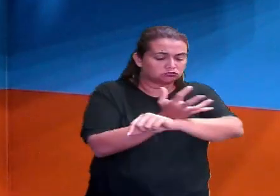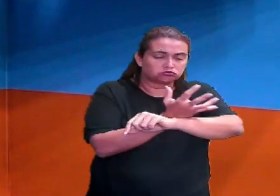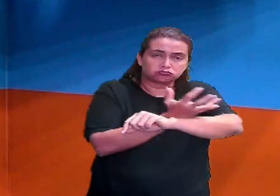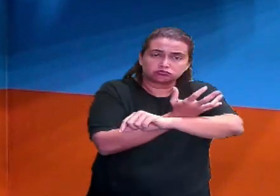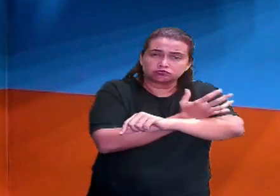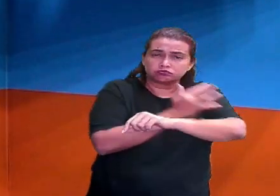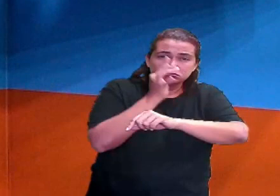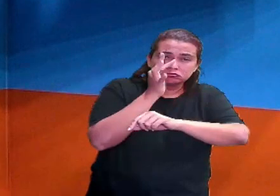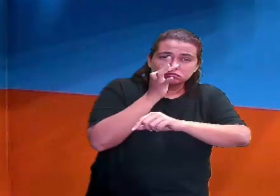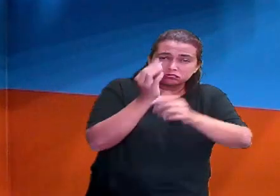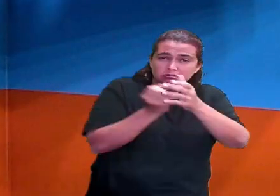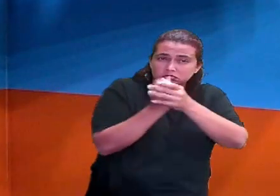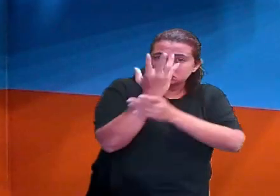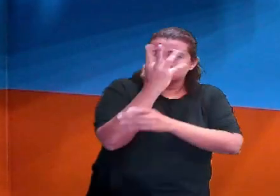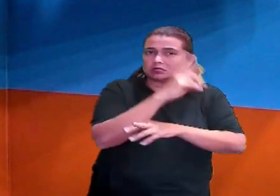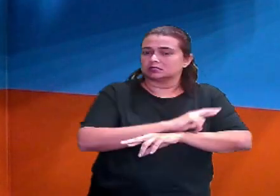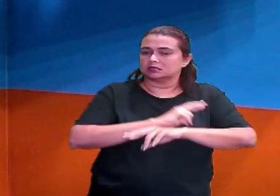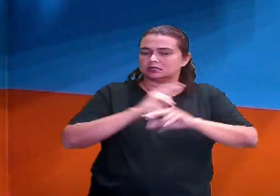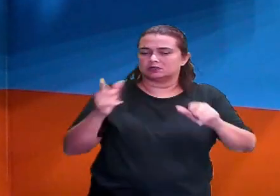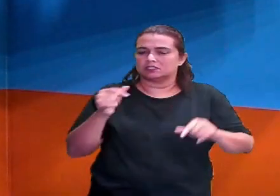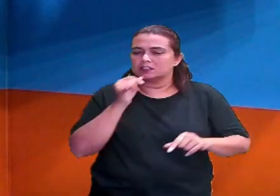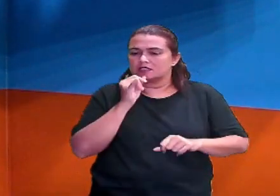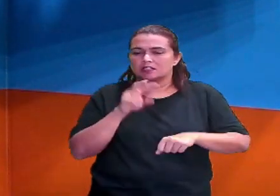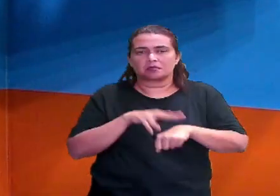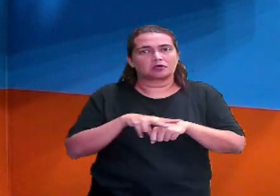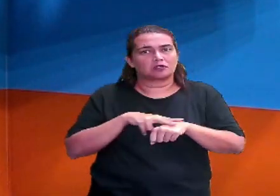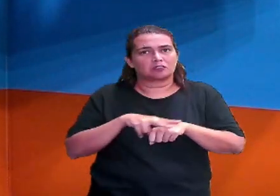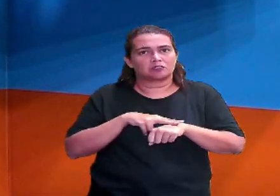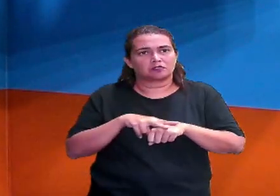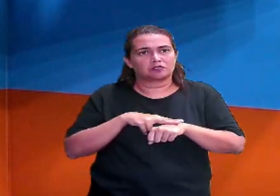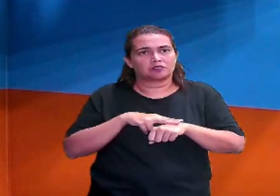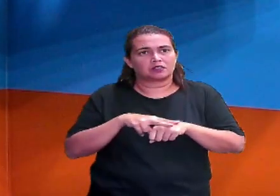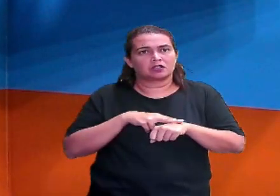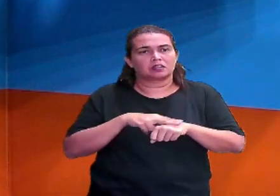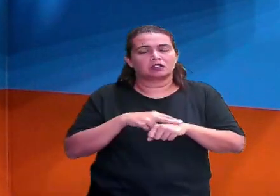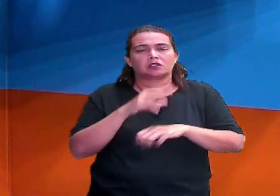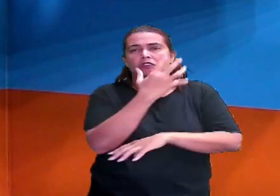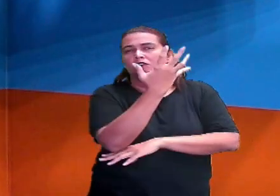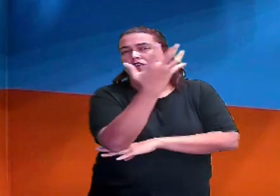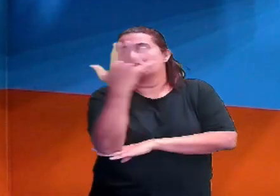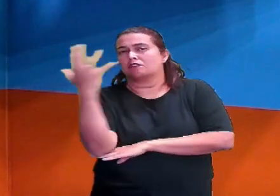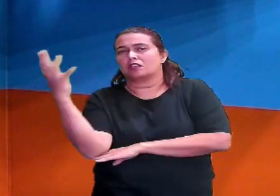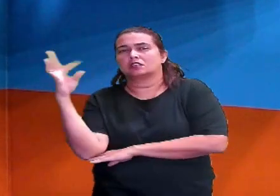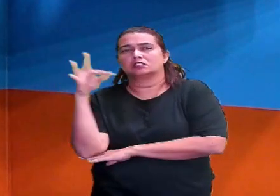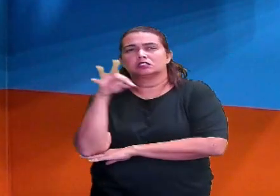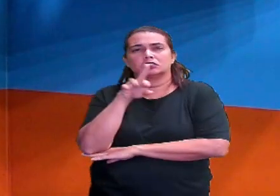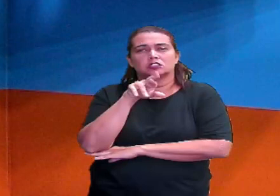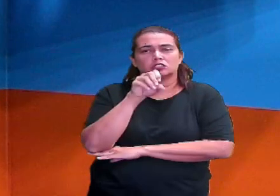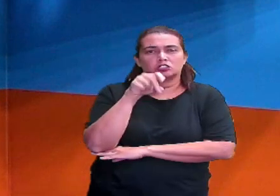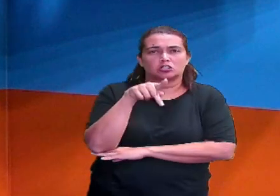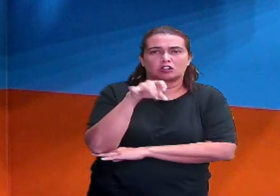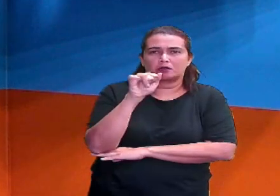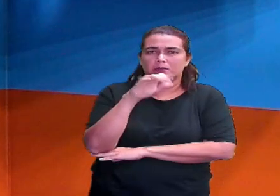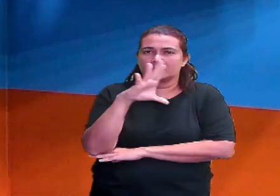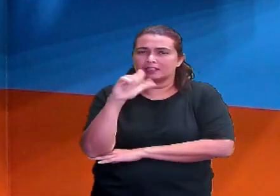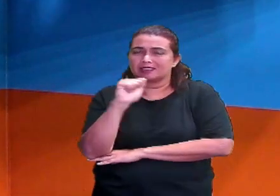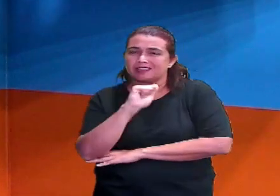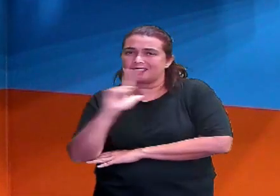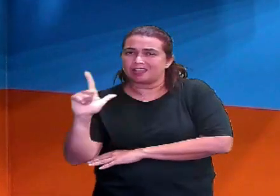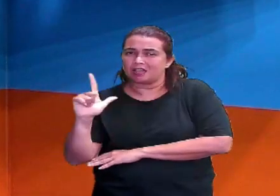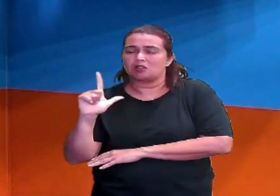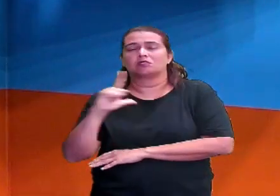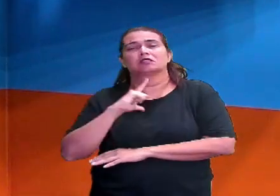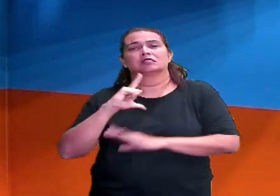diferente, certo? Esse verdinho, por exemplo, são florestas tropicais, então ele vai estar ao longo de toda a linha